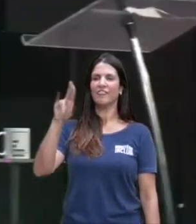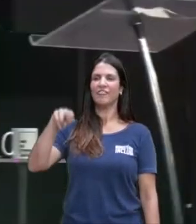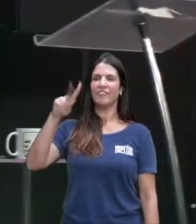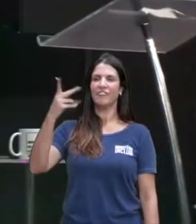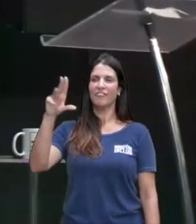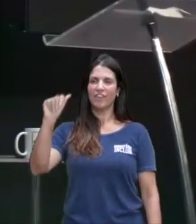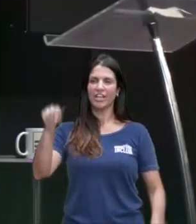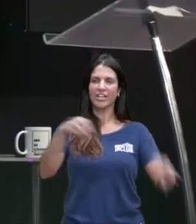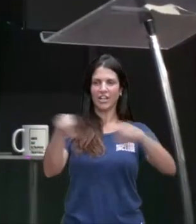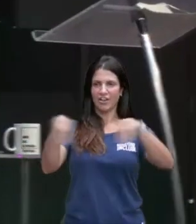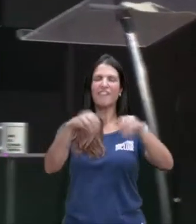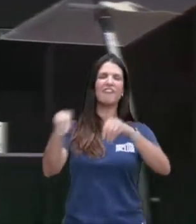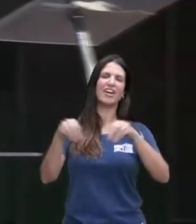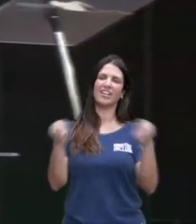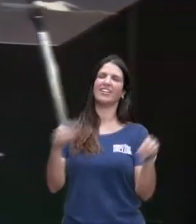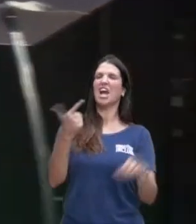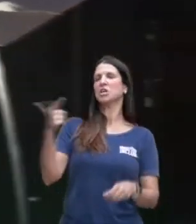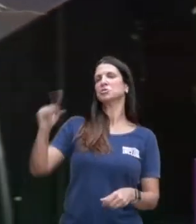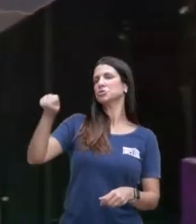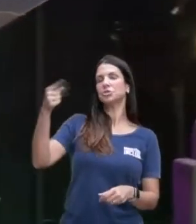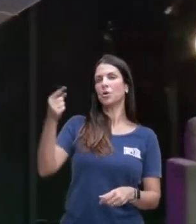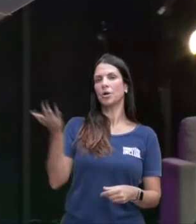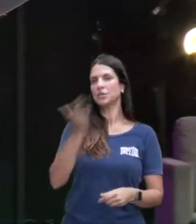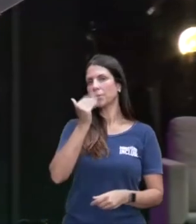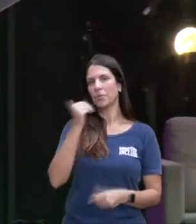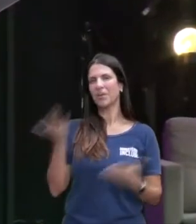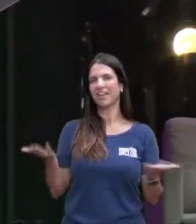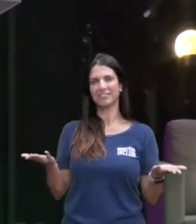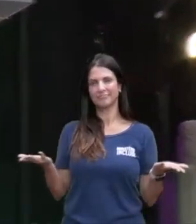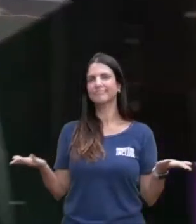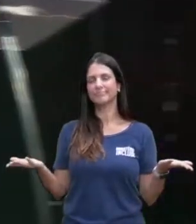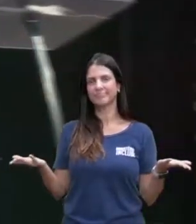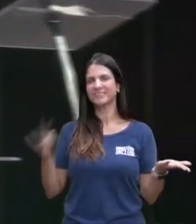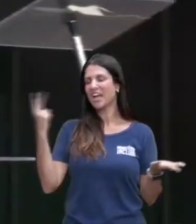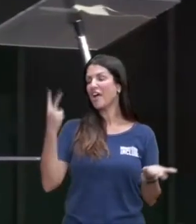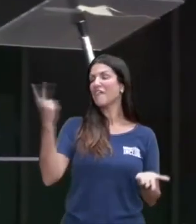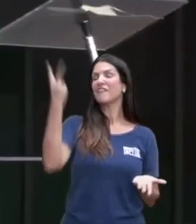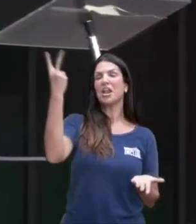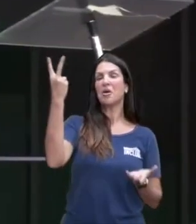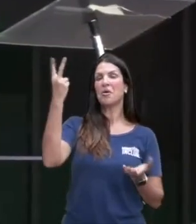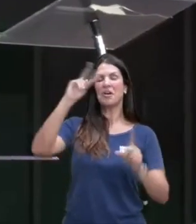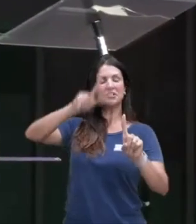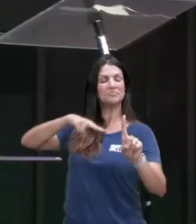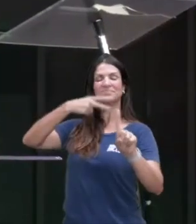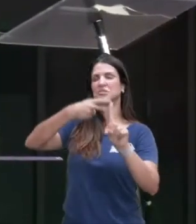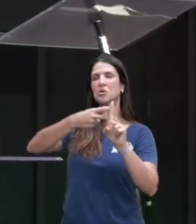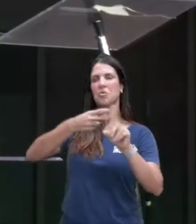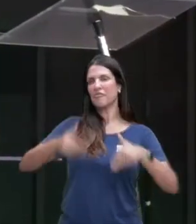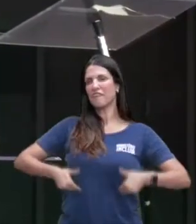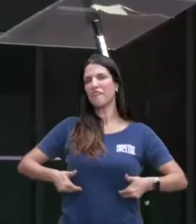tinha nada na despensa e tu presta morrer supervalorizou só pensou